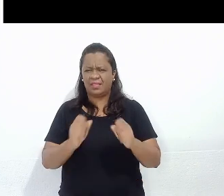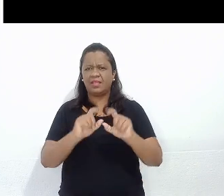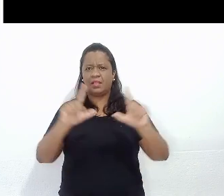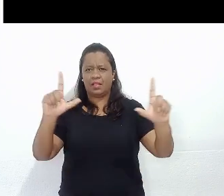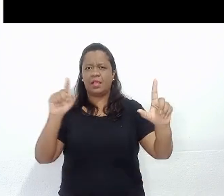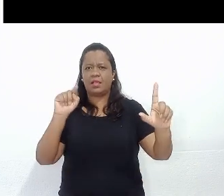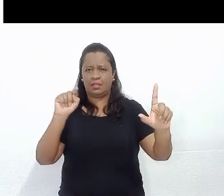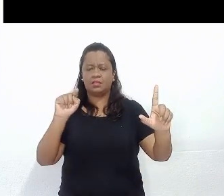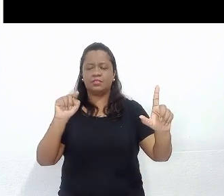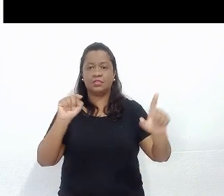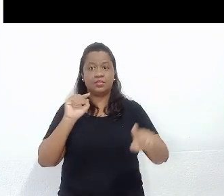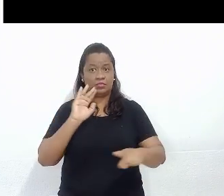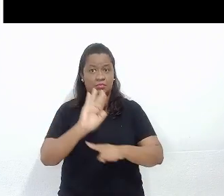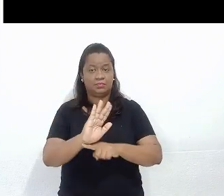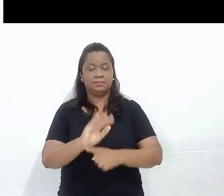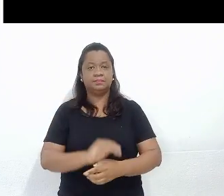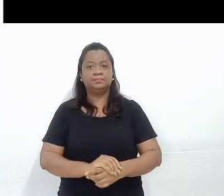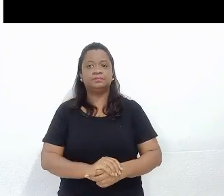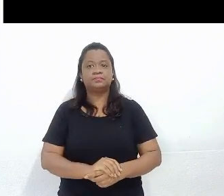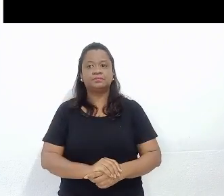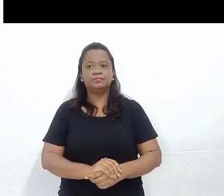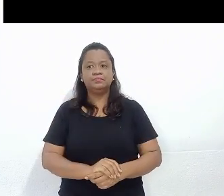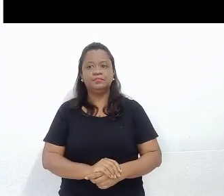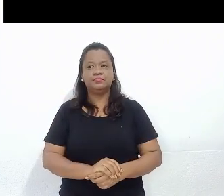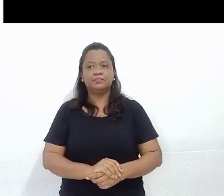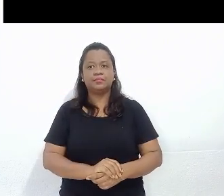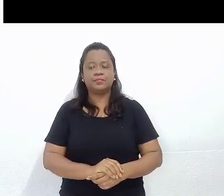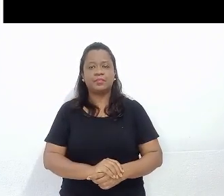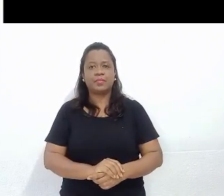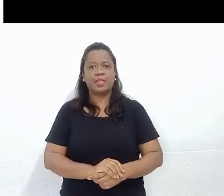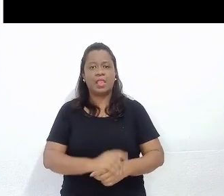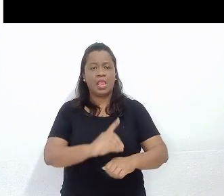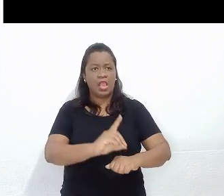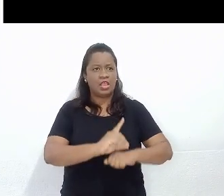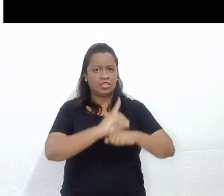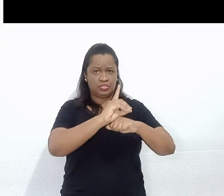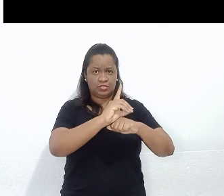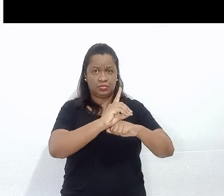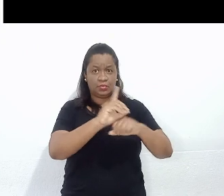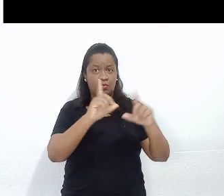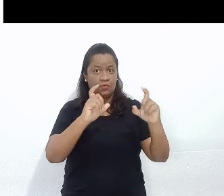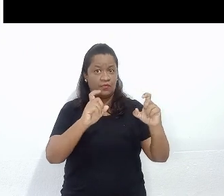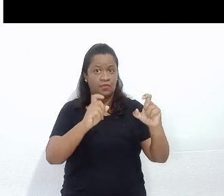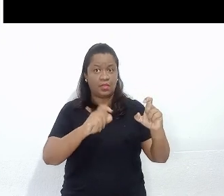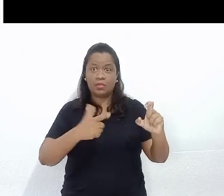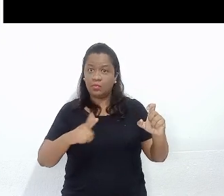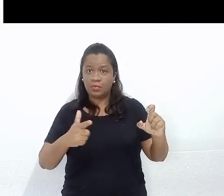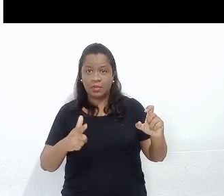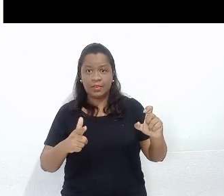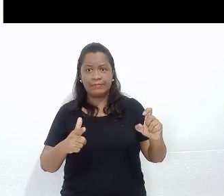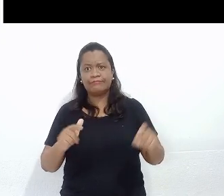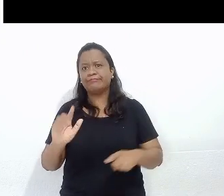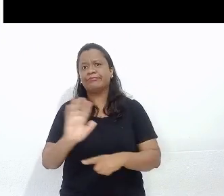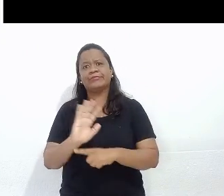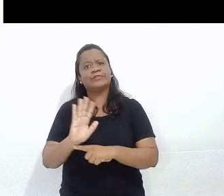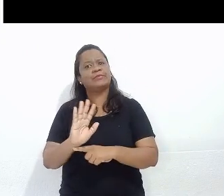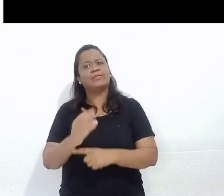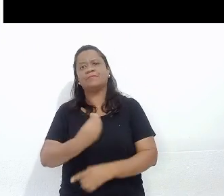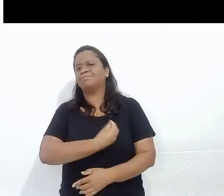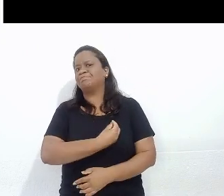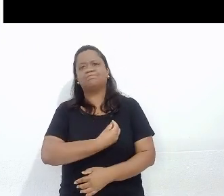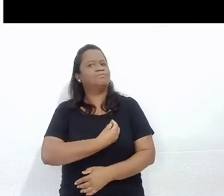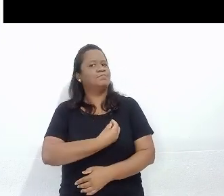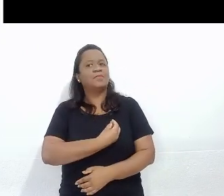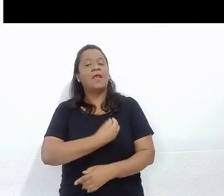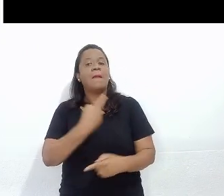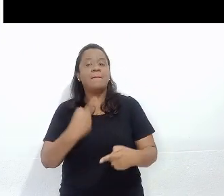vai nos ajudar nesse momento. Porque assim, sem diretor de fotografia não existe cinema. Porque realmente ele é o cara que traduz para a